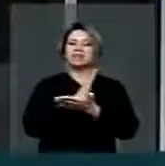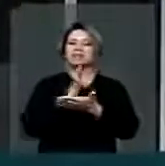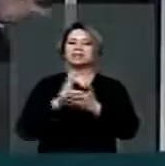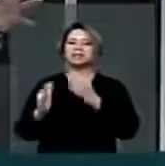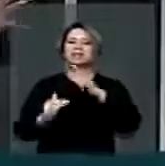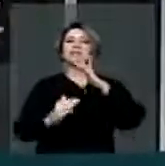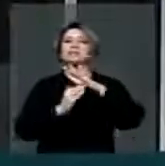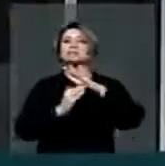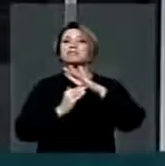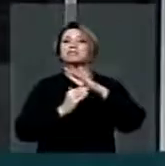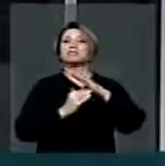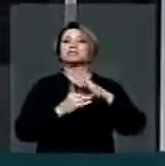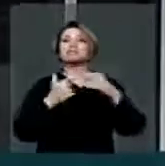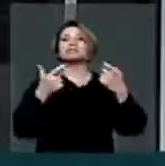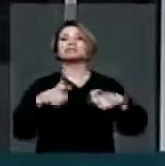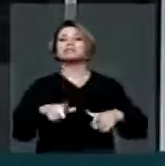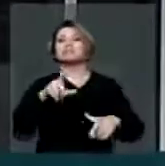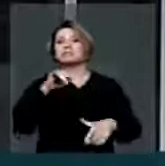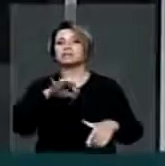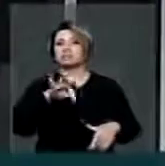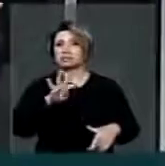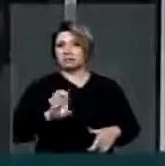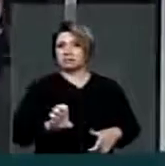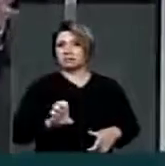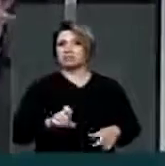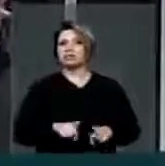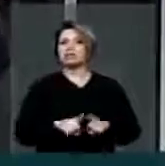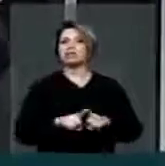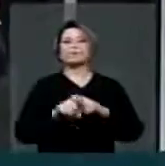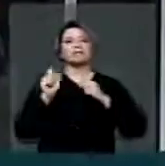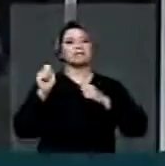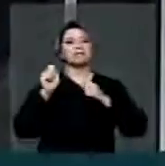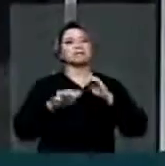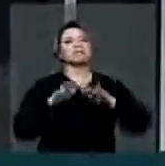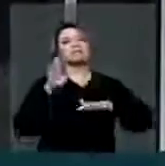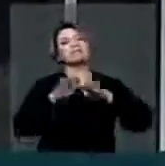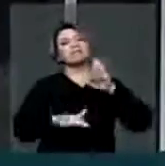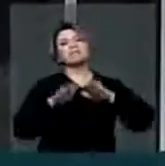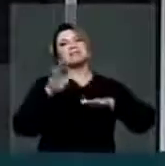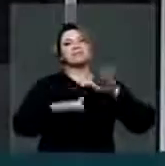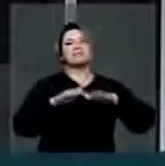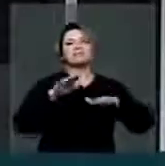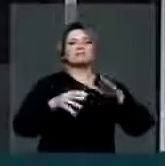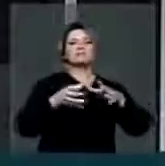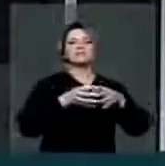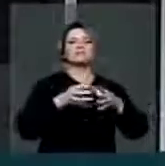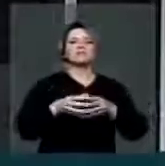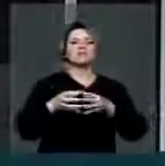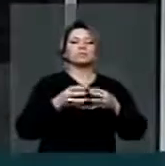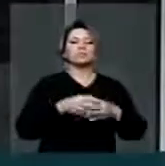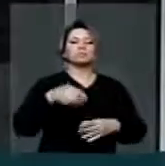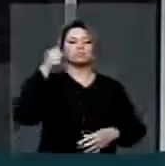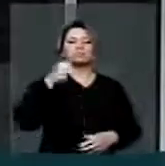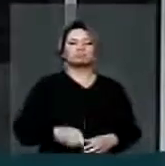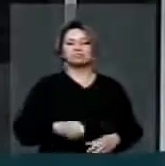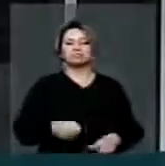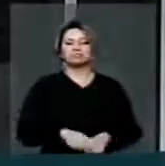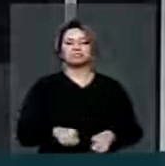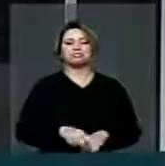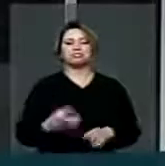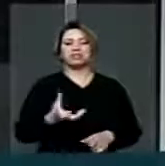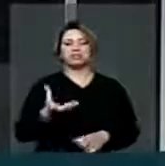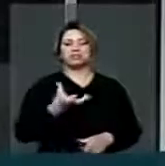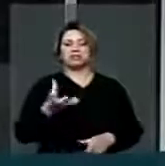Devemos identificar esses limites. Há uma tentativa, muitas vezes, de determinados setores conservadores de